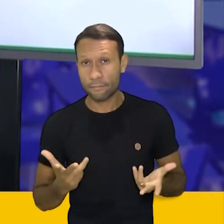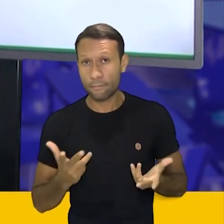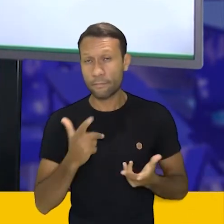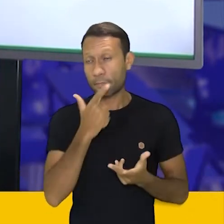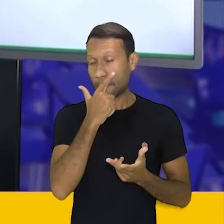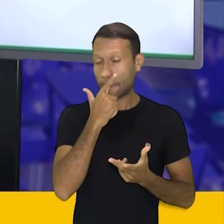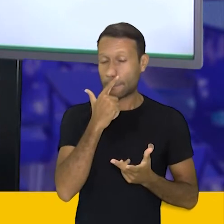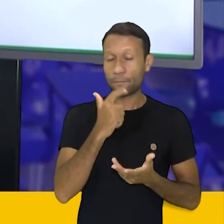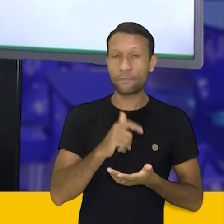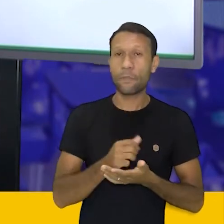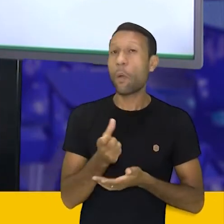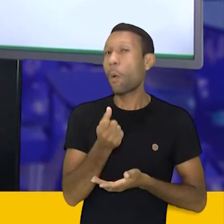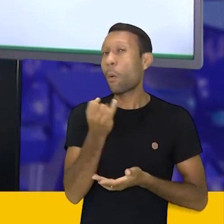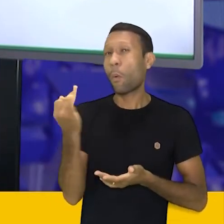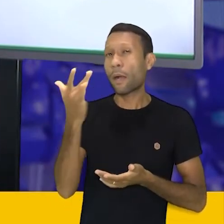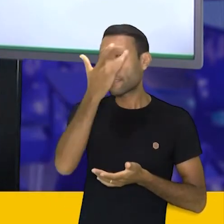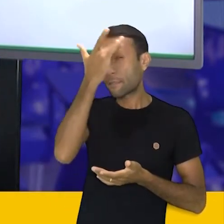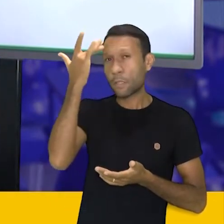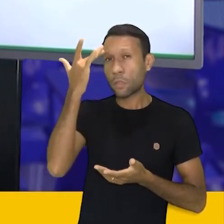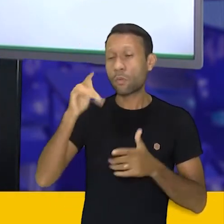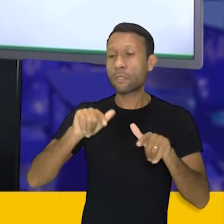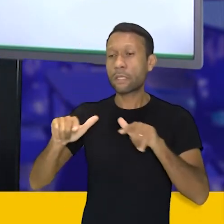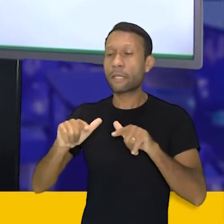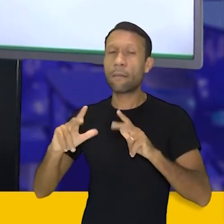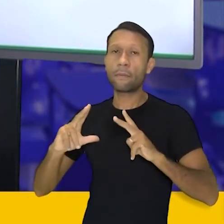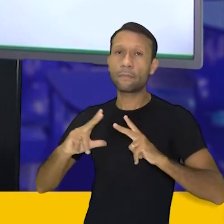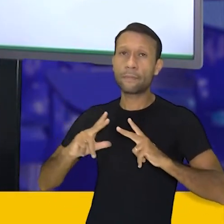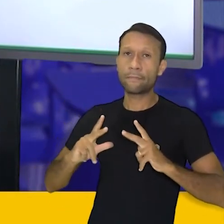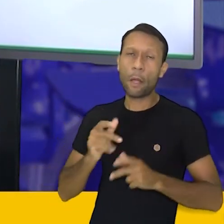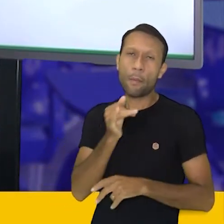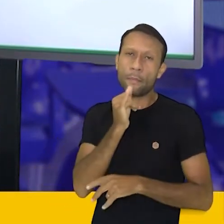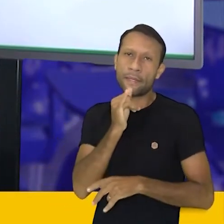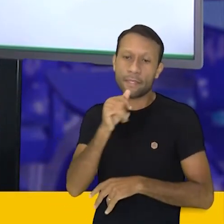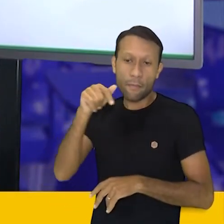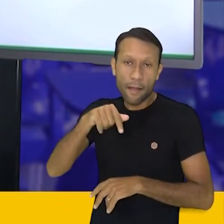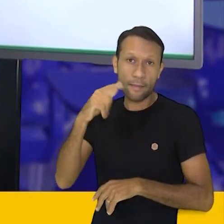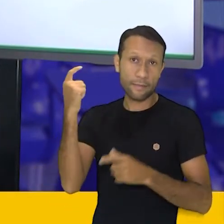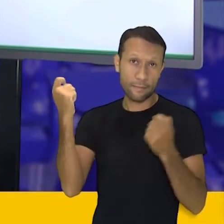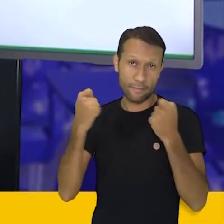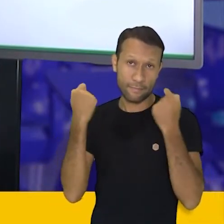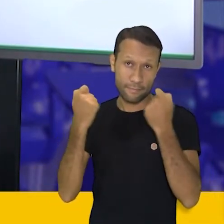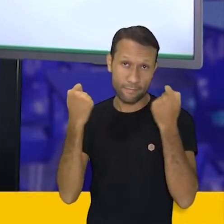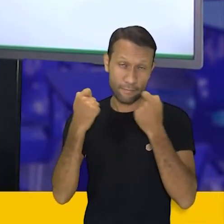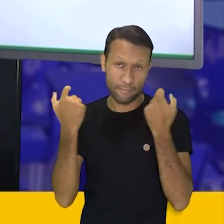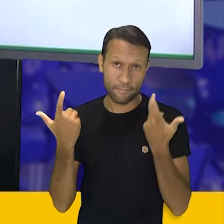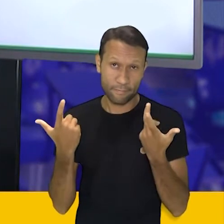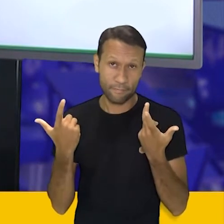os trabalhadores informais que nós temos, por exemplo, em Caruaru? Nós